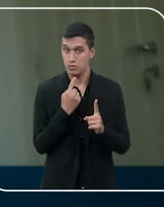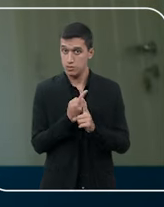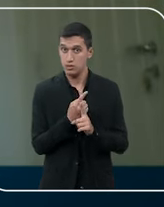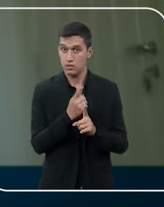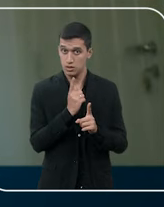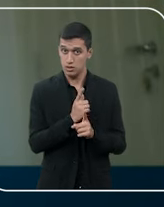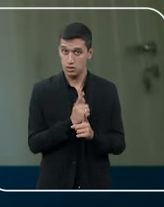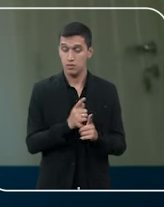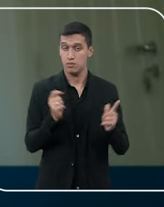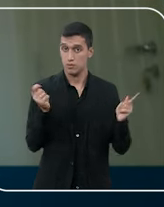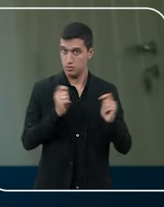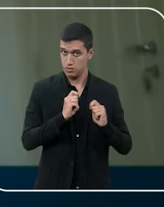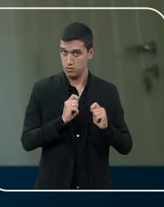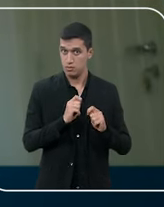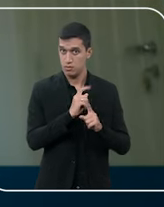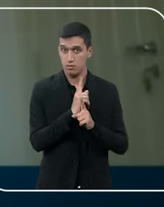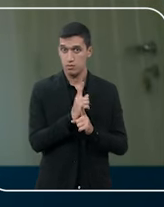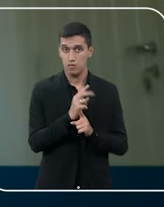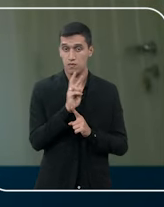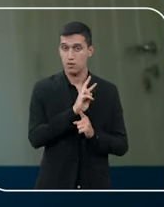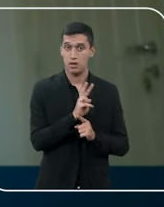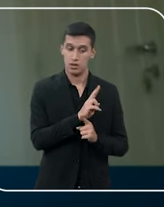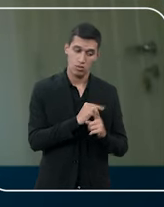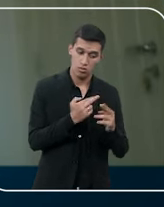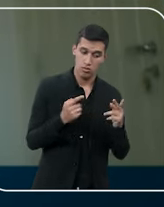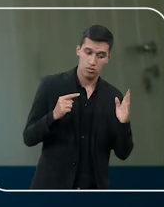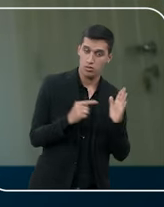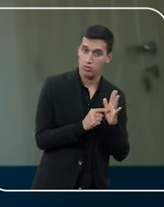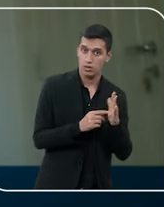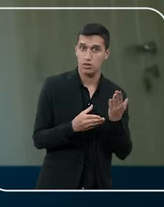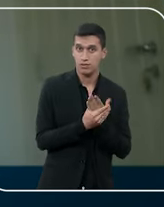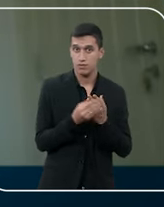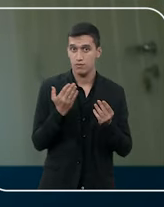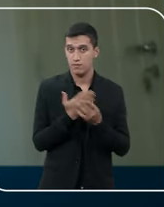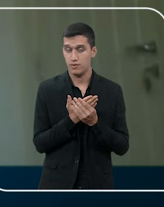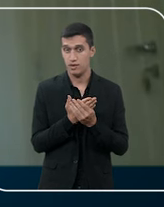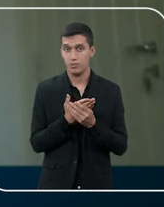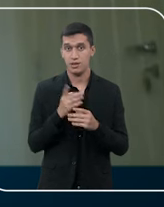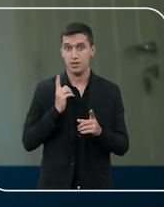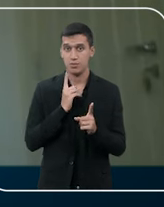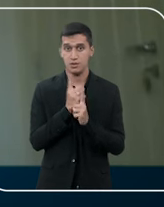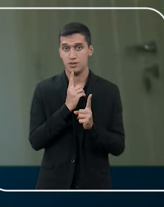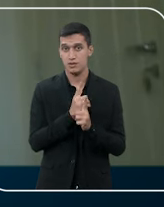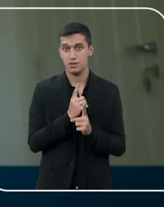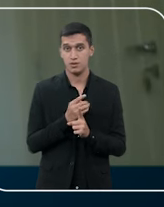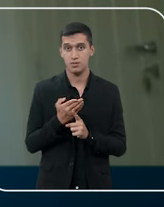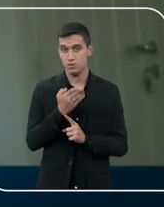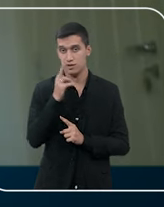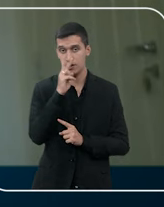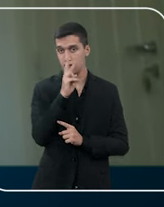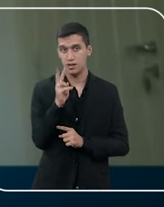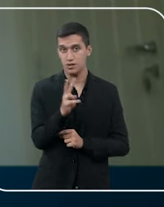como denunciar a lide, ou seja, chamar esse médico ao processo para